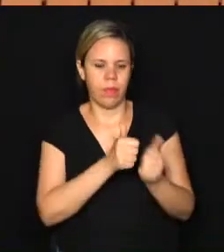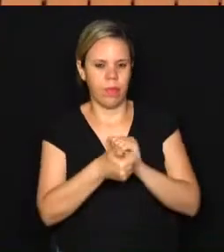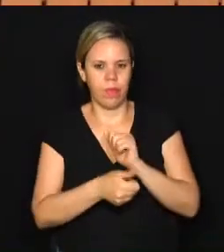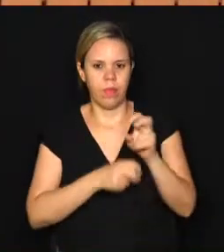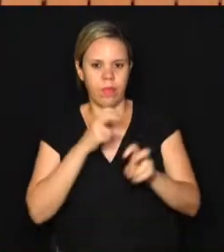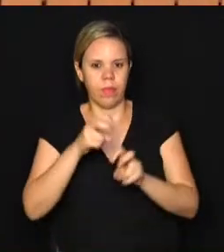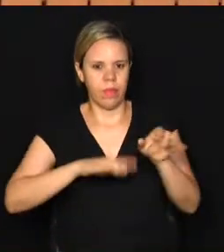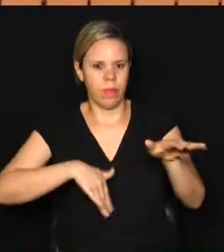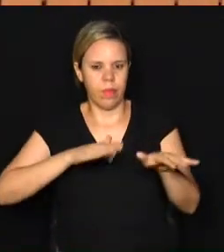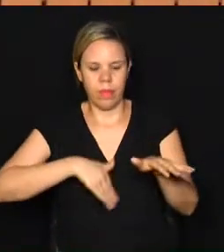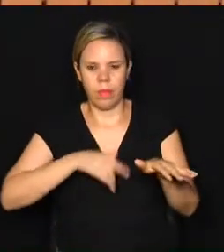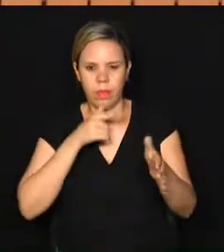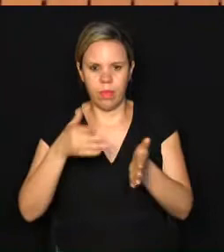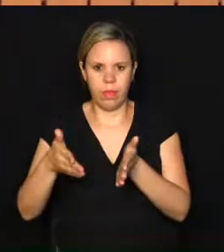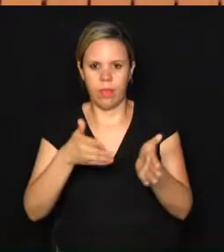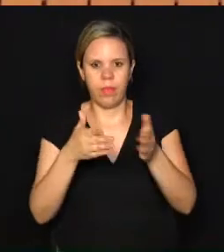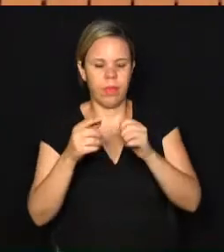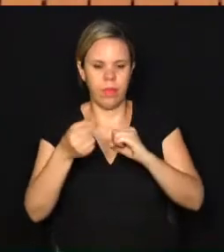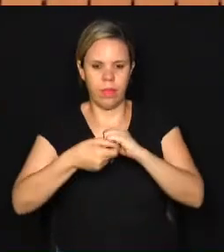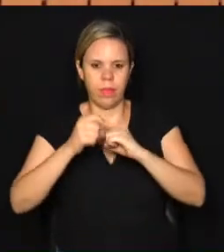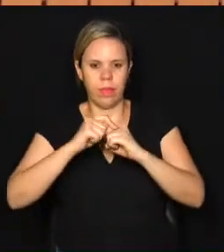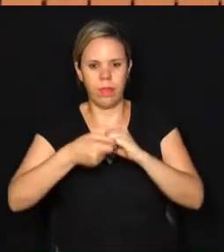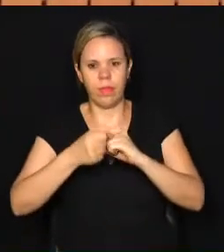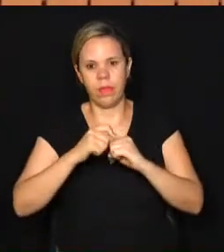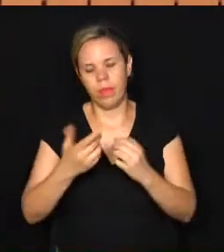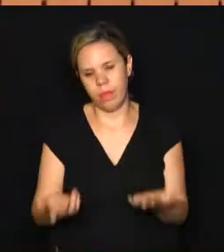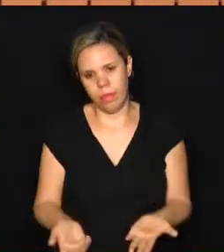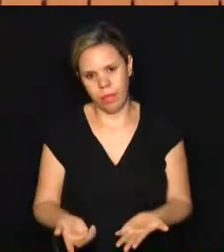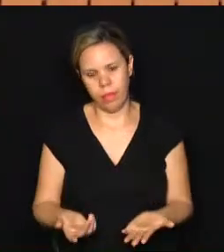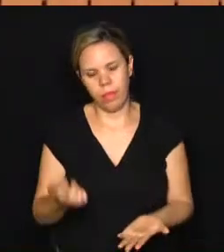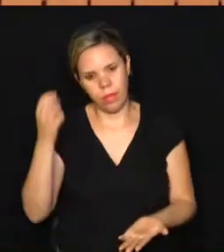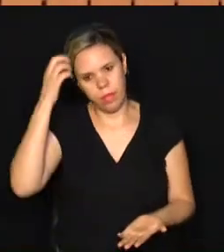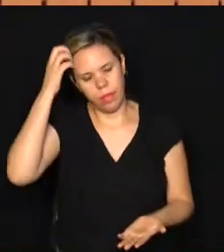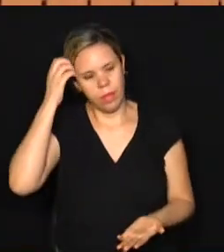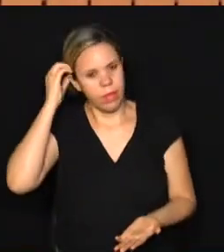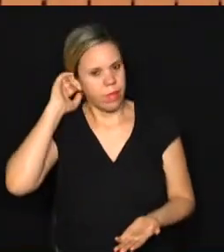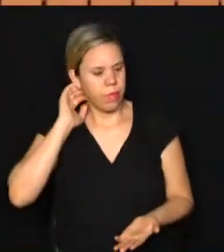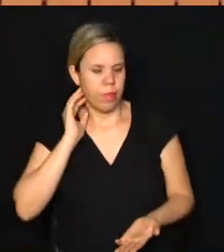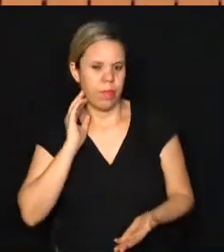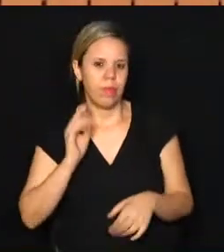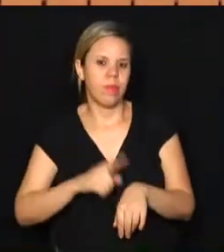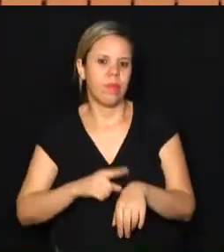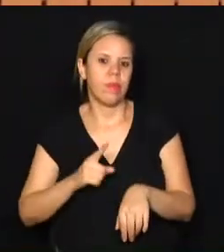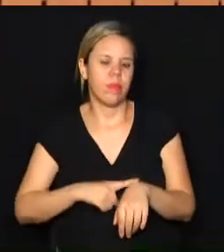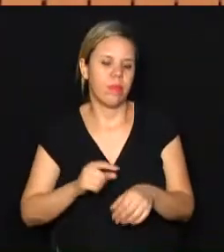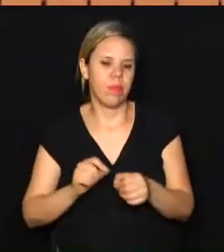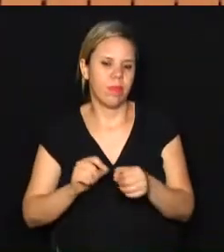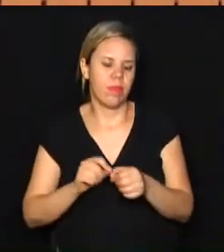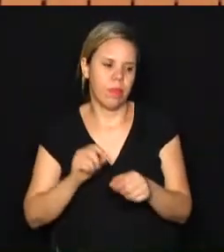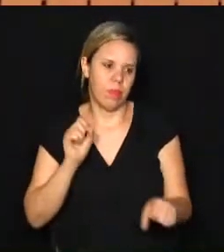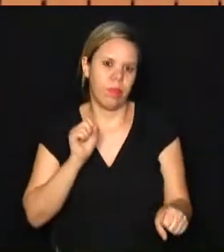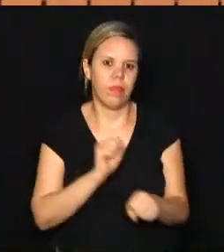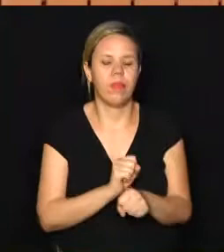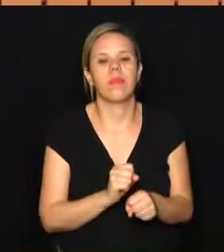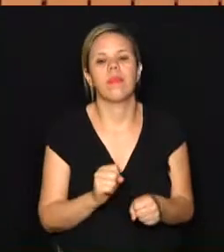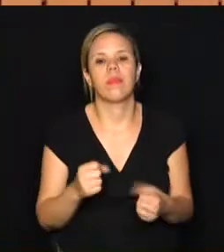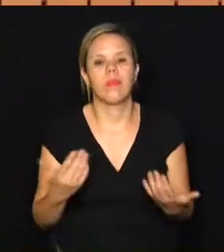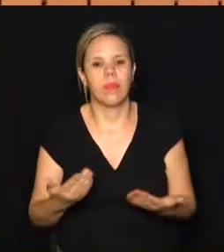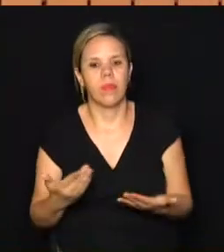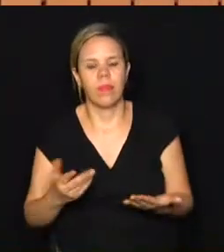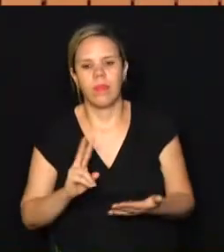náuticos no Rio Atibaia. Então, que no momento deu uma travadinha, mas como a gente está